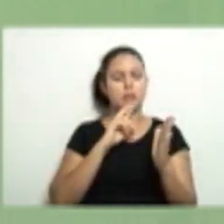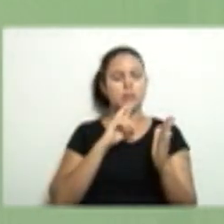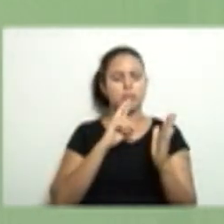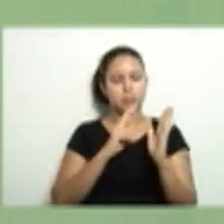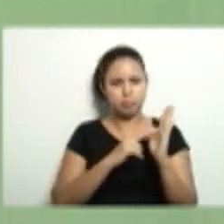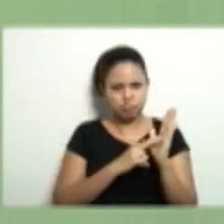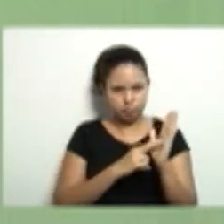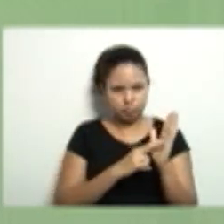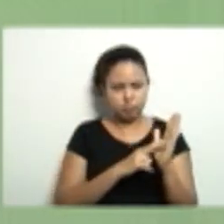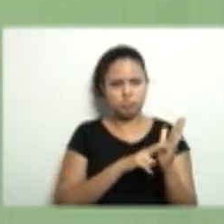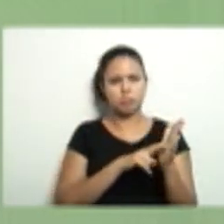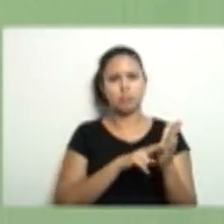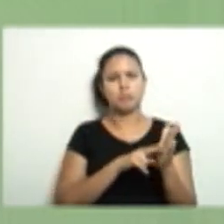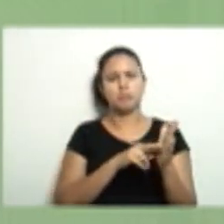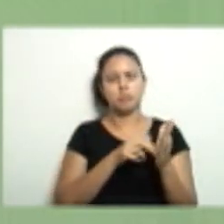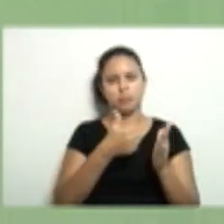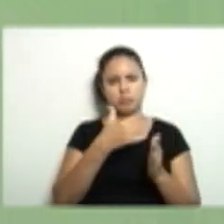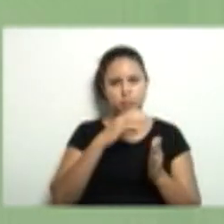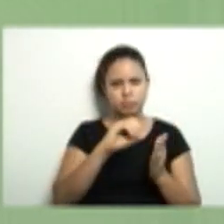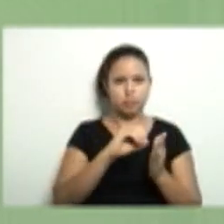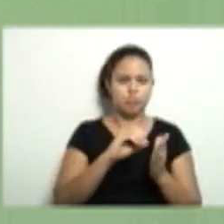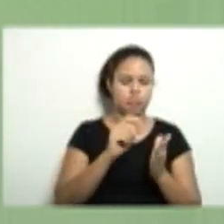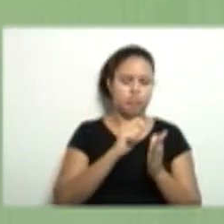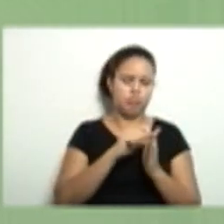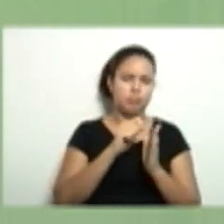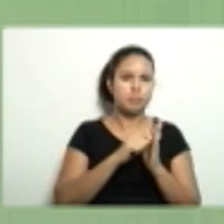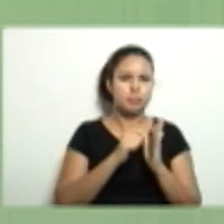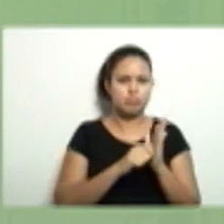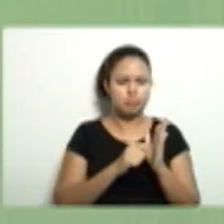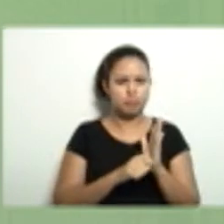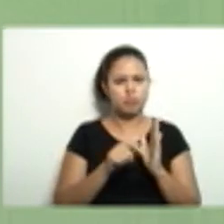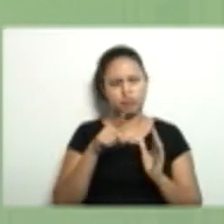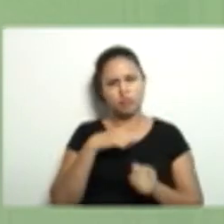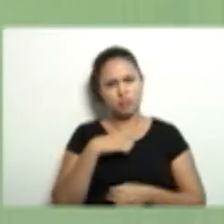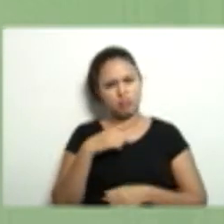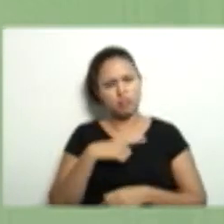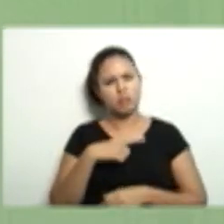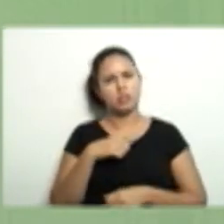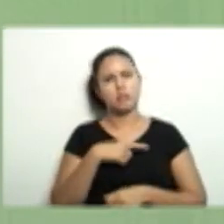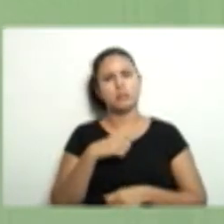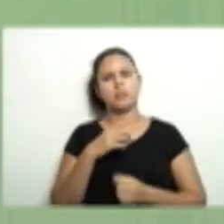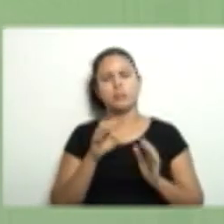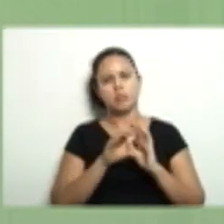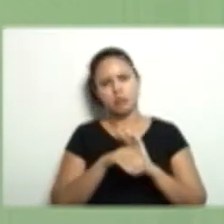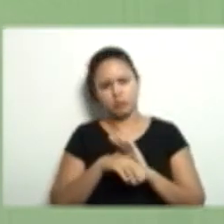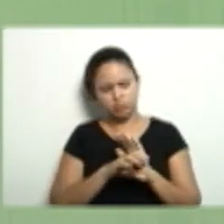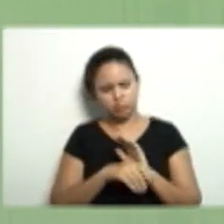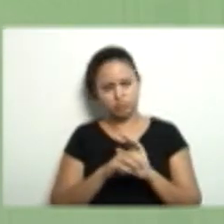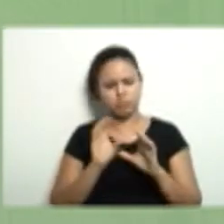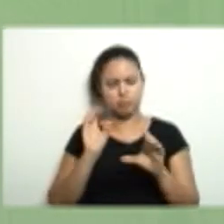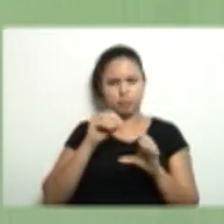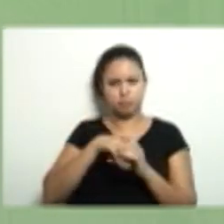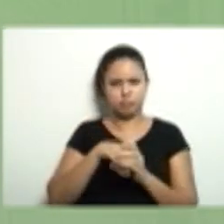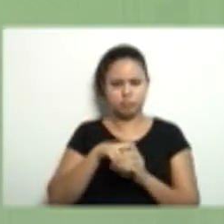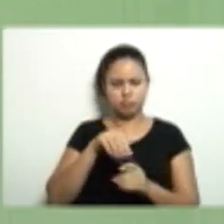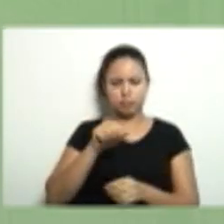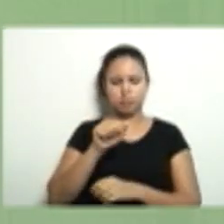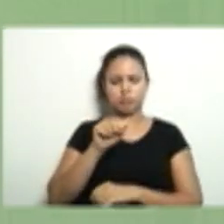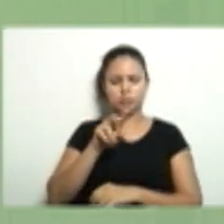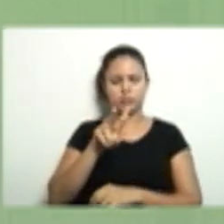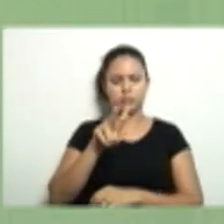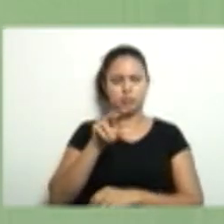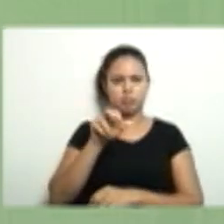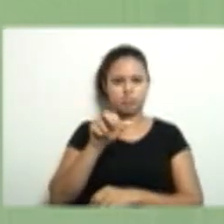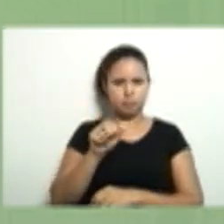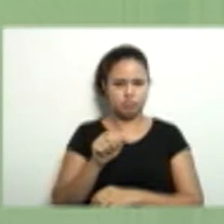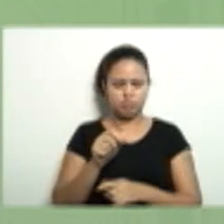dos 10 princípios de economia. O material foi disponibilizado, você tem esse material para fazer. E aí você precisa fazer um resumo de cada um